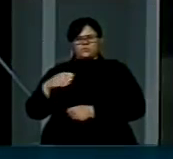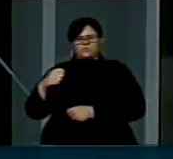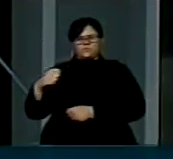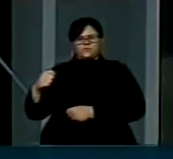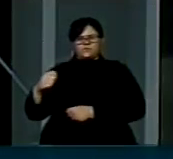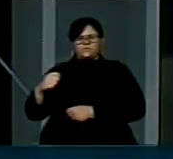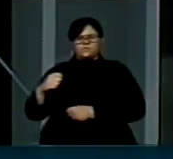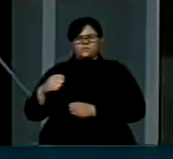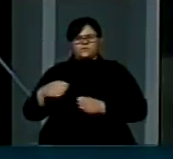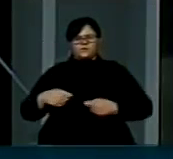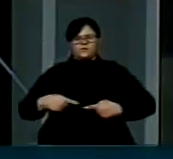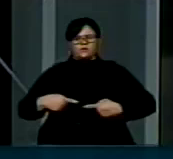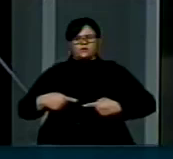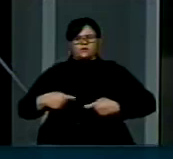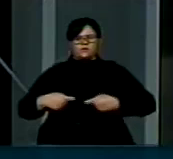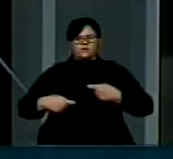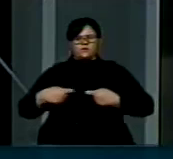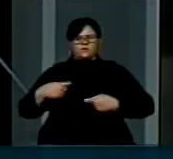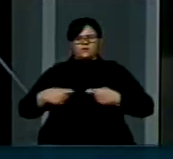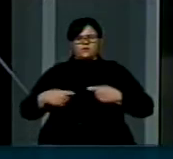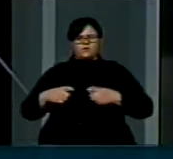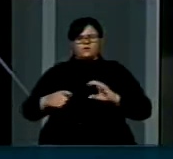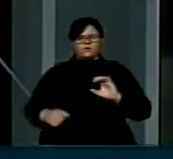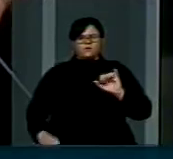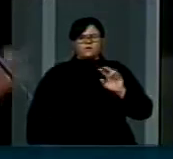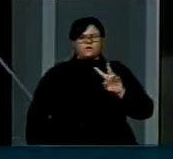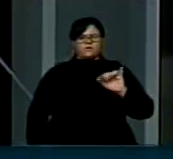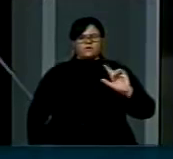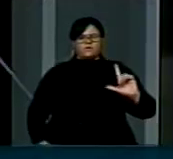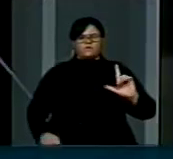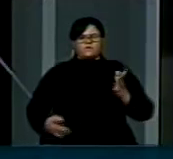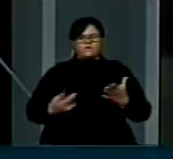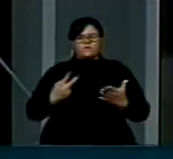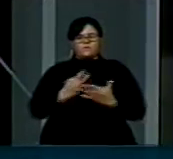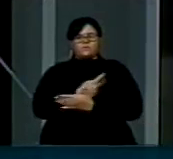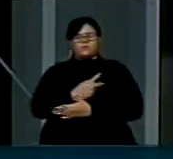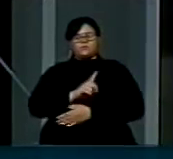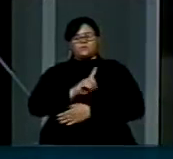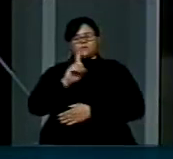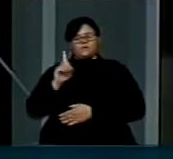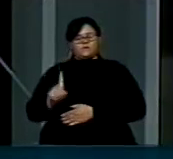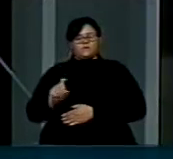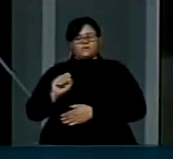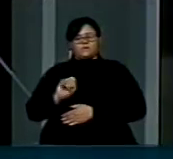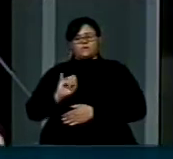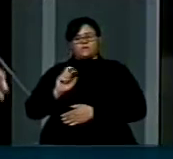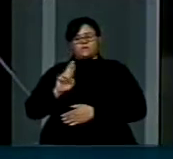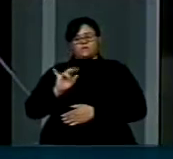da sangrenta guerra civil que acontece na Síria.